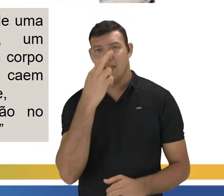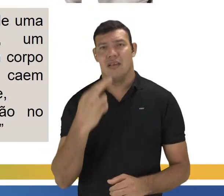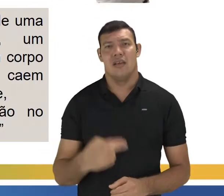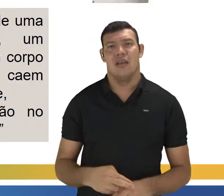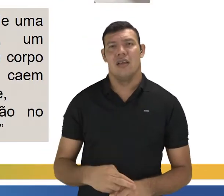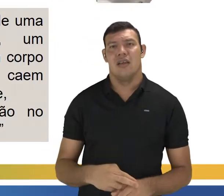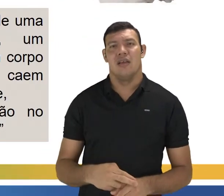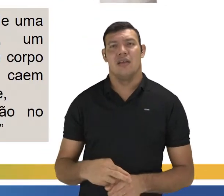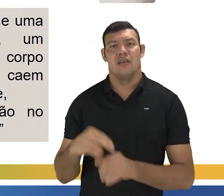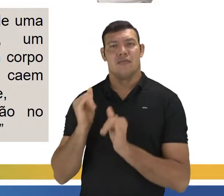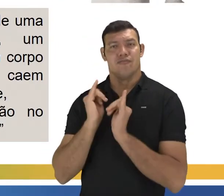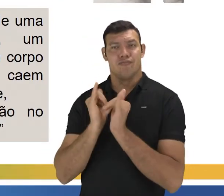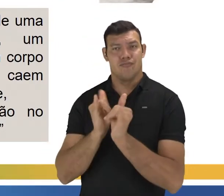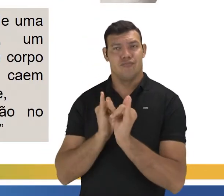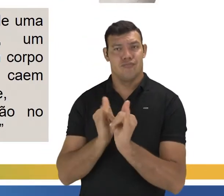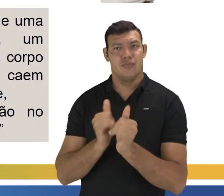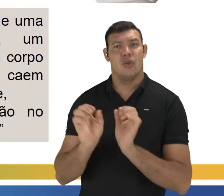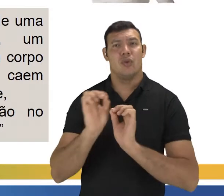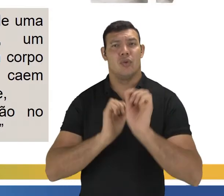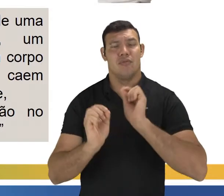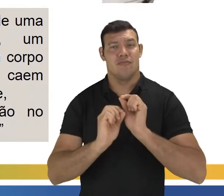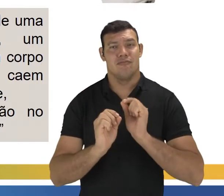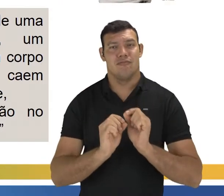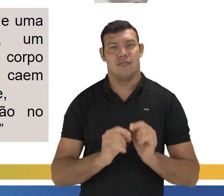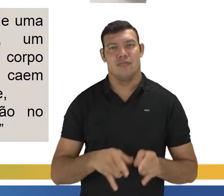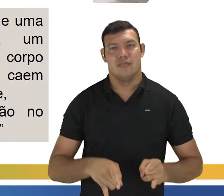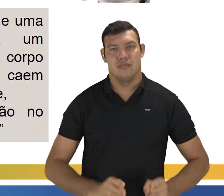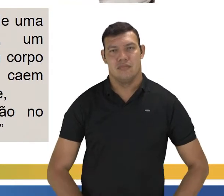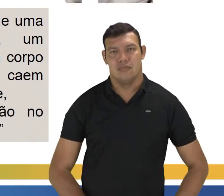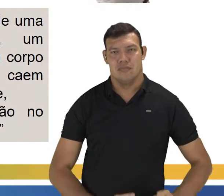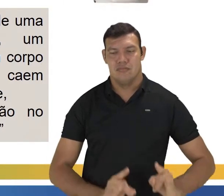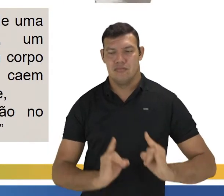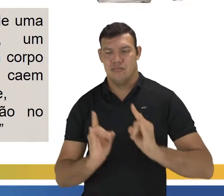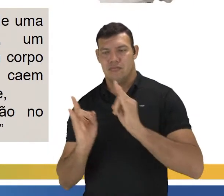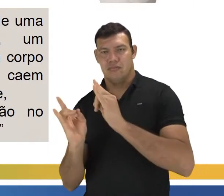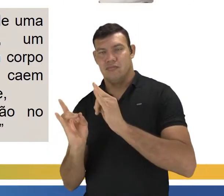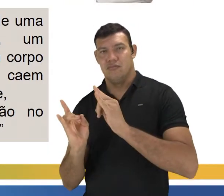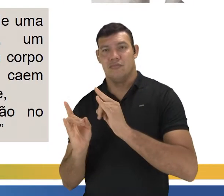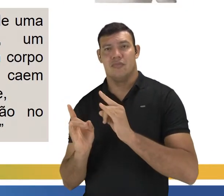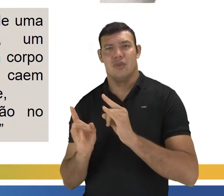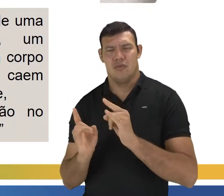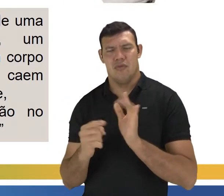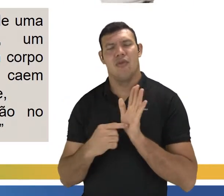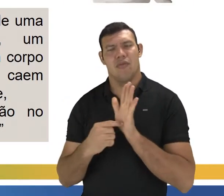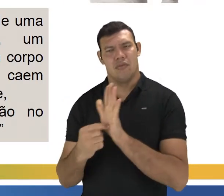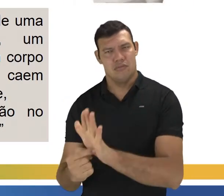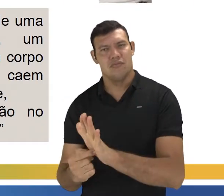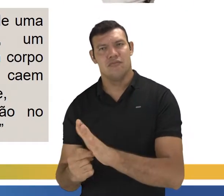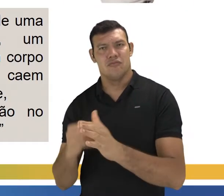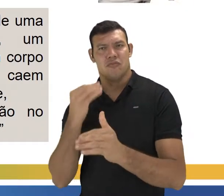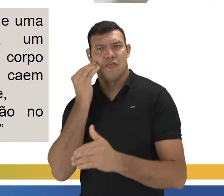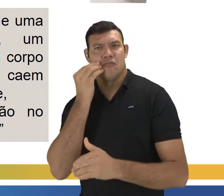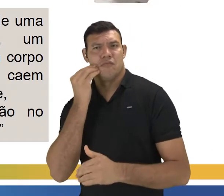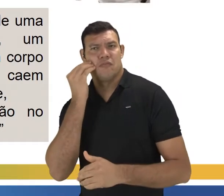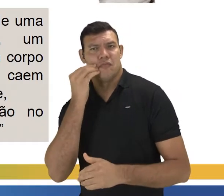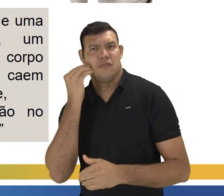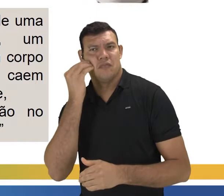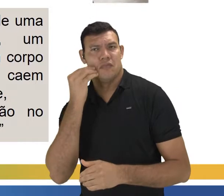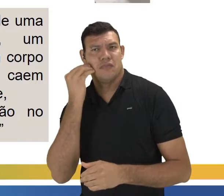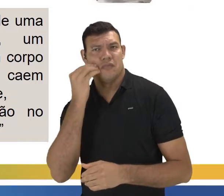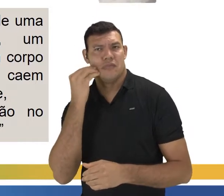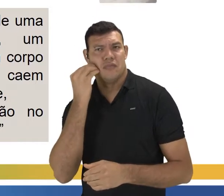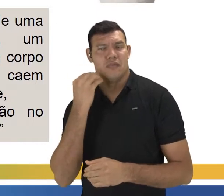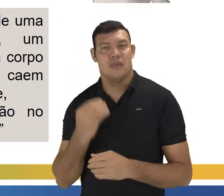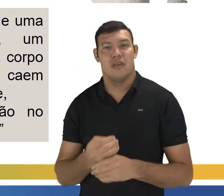certo ele ele subiu até a torre de pisa o alto da torre de pisa para demonstrar experimentalmente a sua